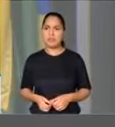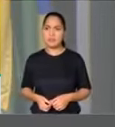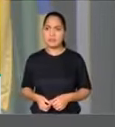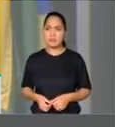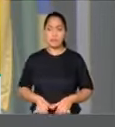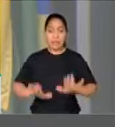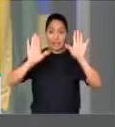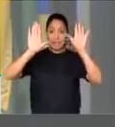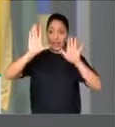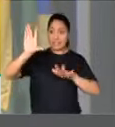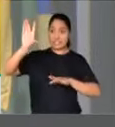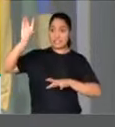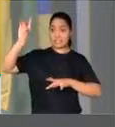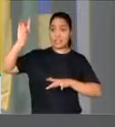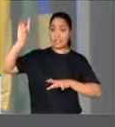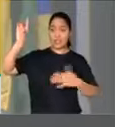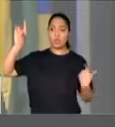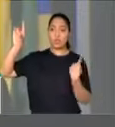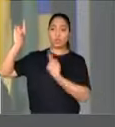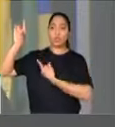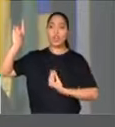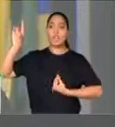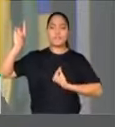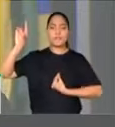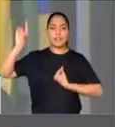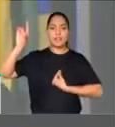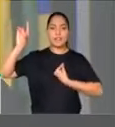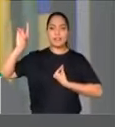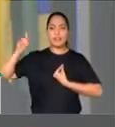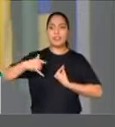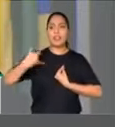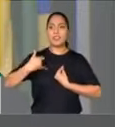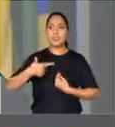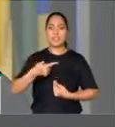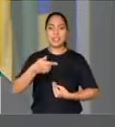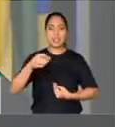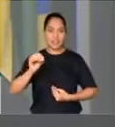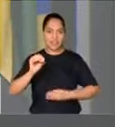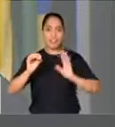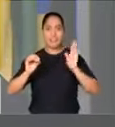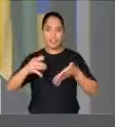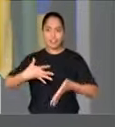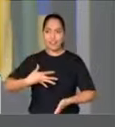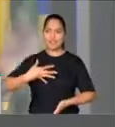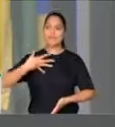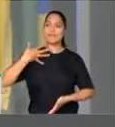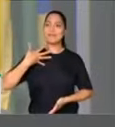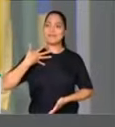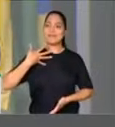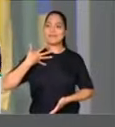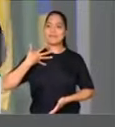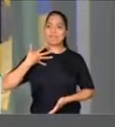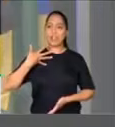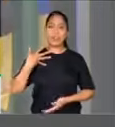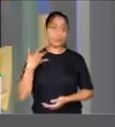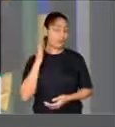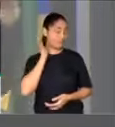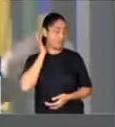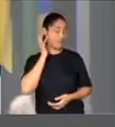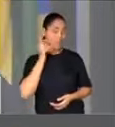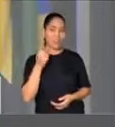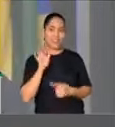E graças a Deus eu estou aqui viva, com os meus setentinhas, com muito orgulho, sem aparentando